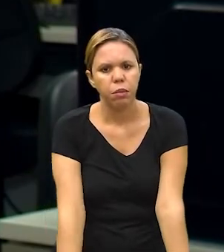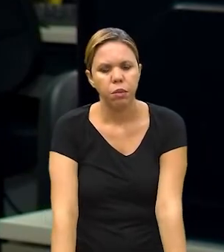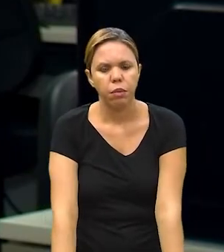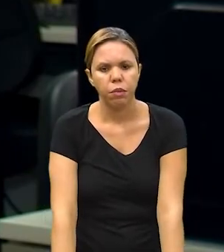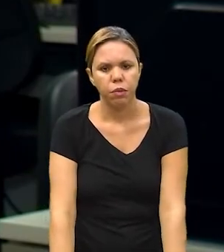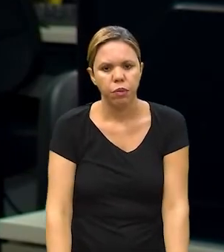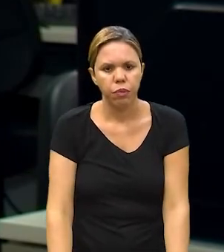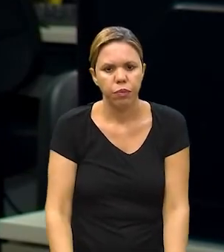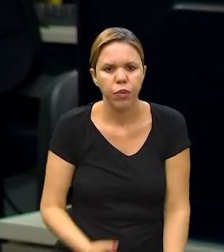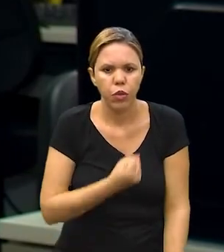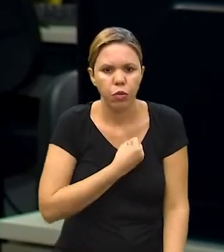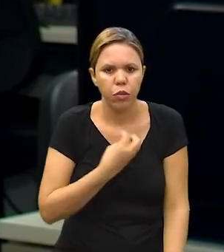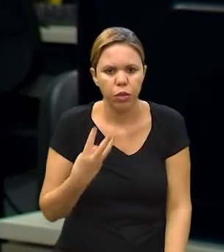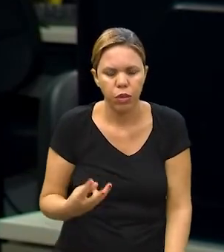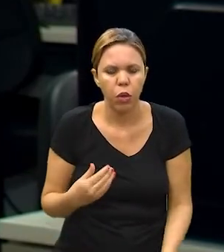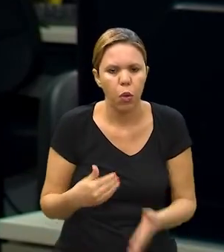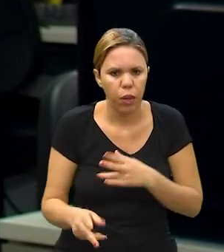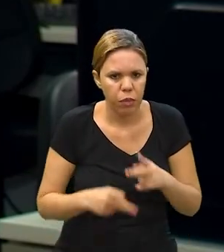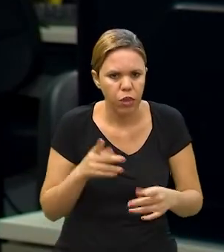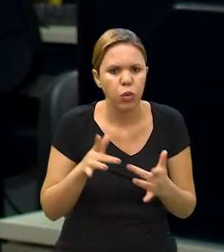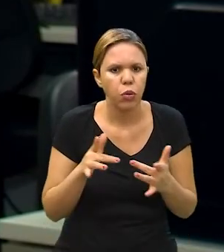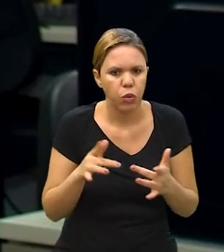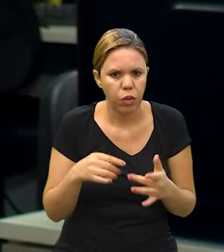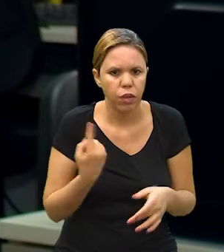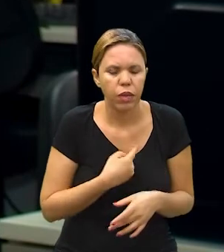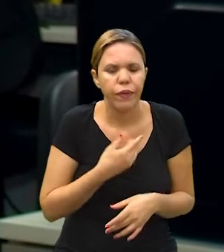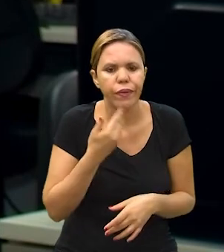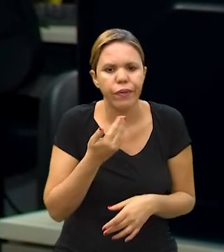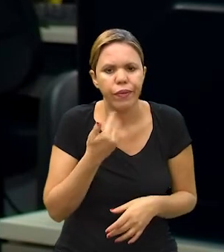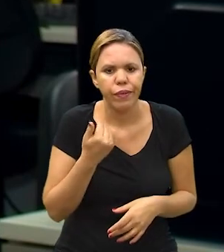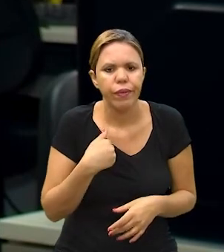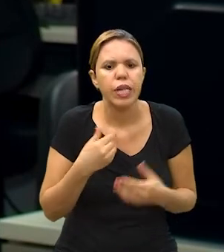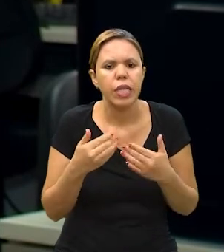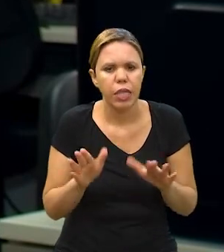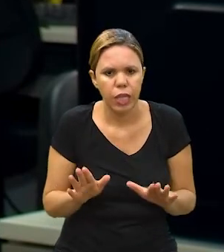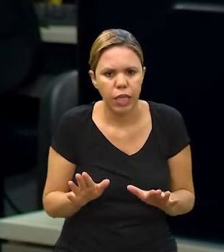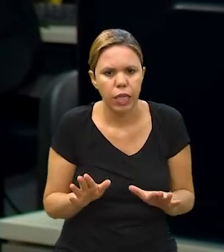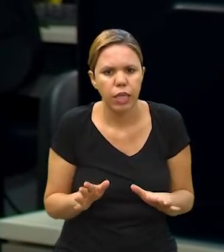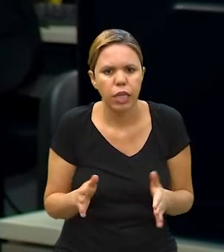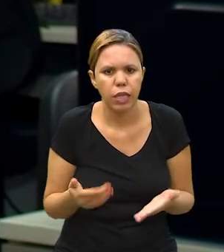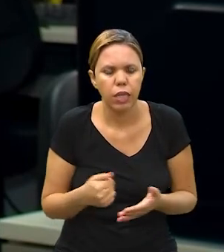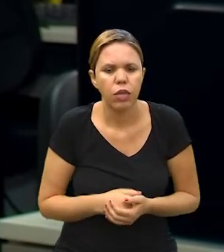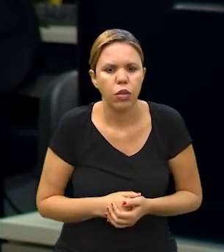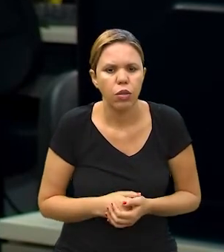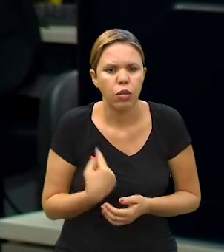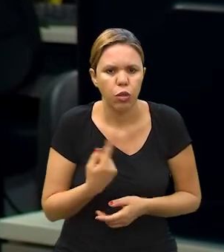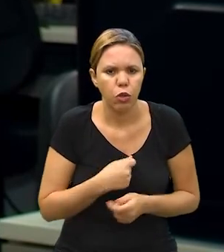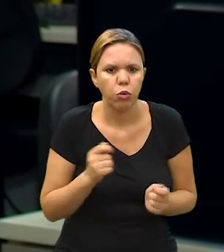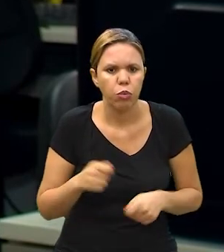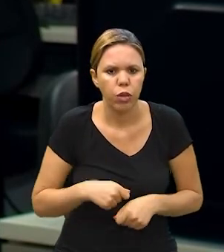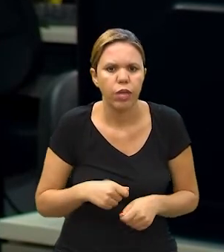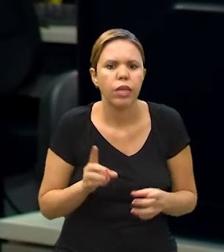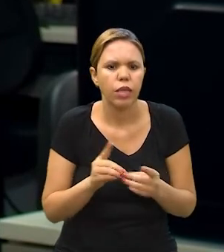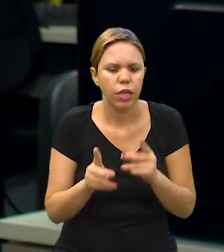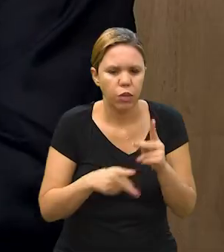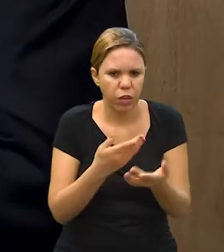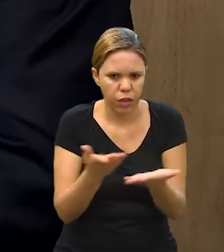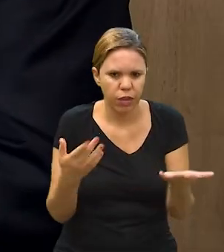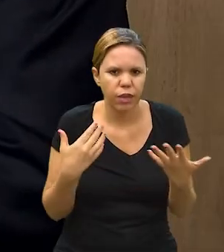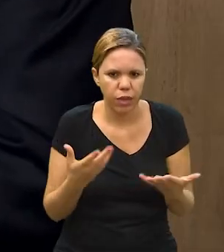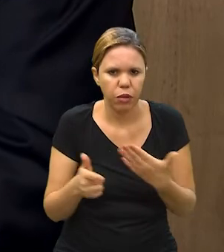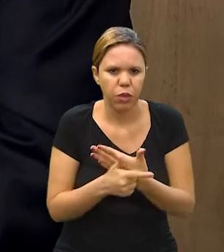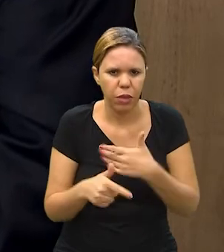é o gabinete número 3, né? Qualquer um que quiser entrar em contato com a gente é muito fácil, está à disposição, enfim, para que a gente possa estar a serviço das pessoas, porque é isso o